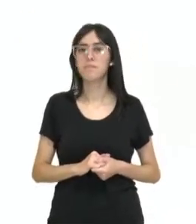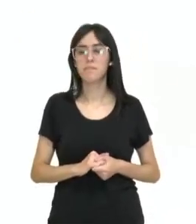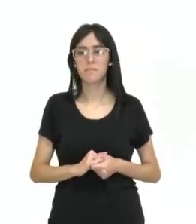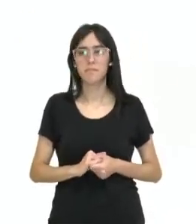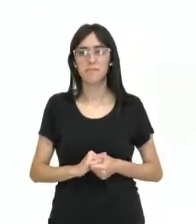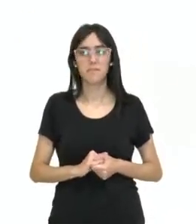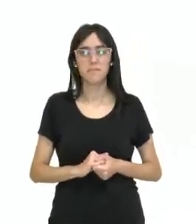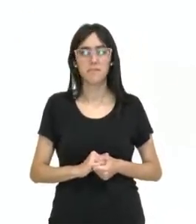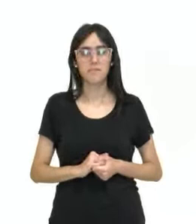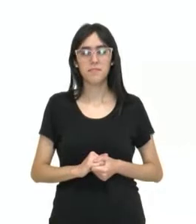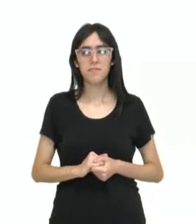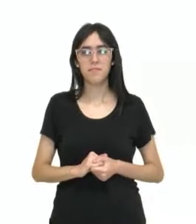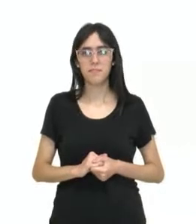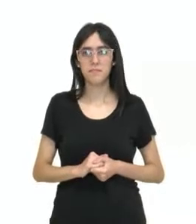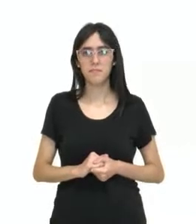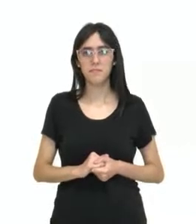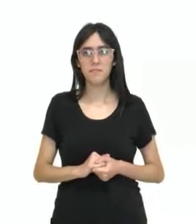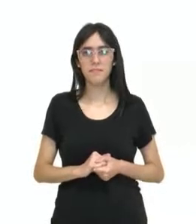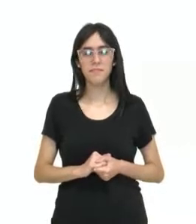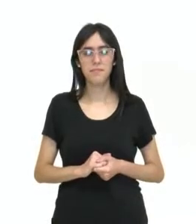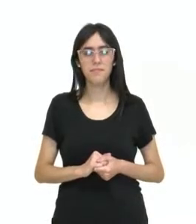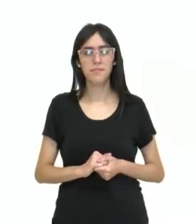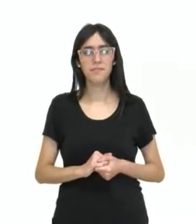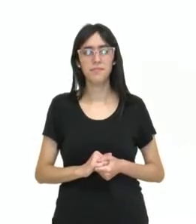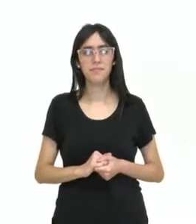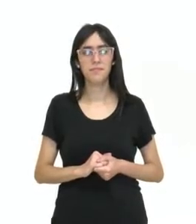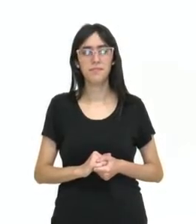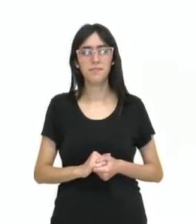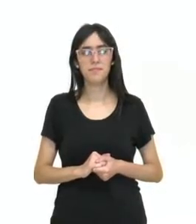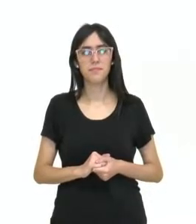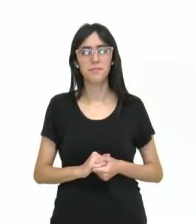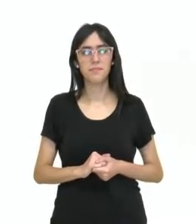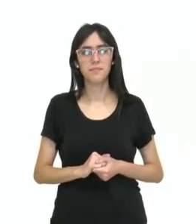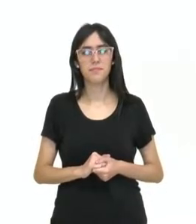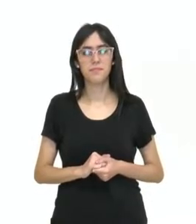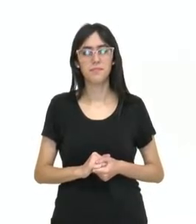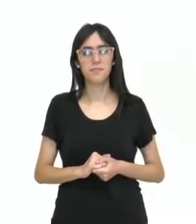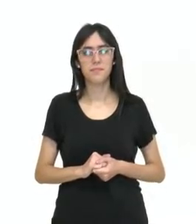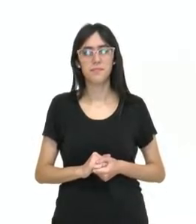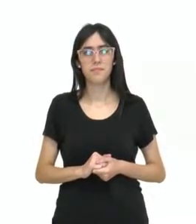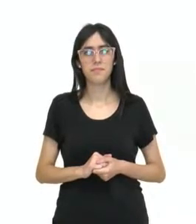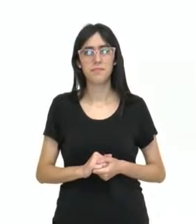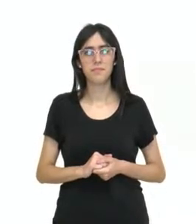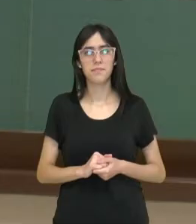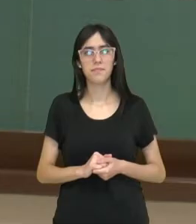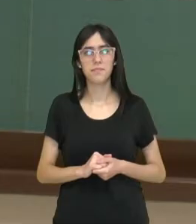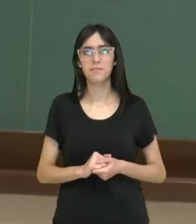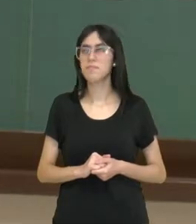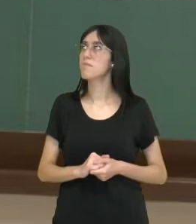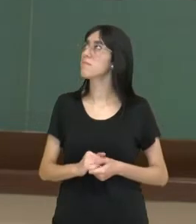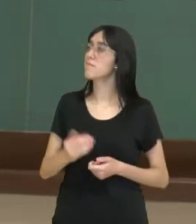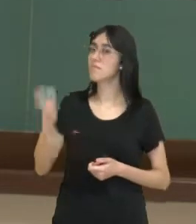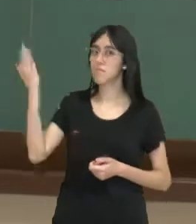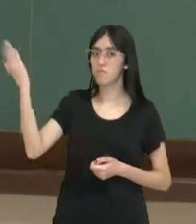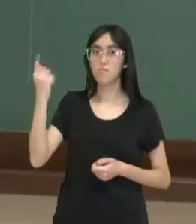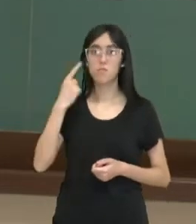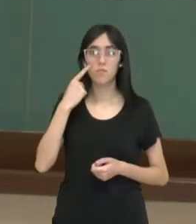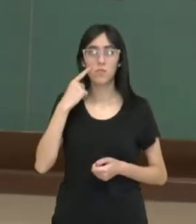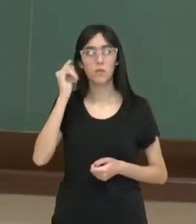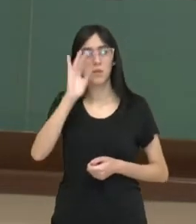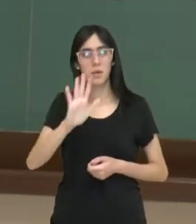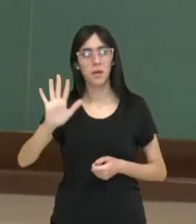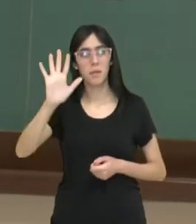Gaturro representava? ¿Por qué los representava de essa forma? Tá vendo que ele está aqui